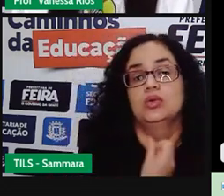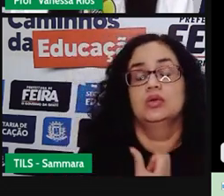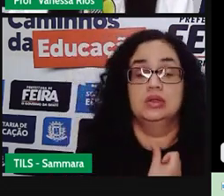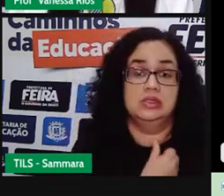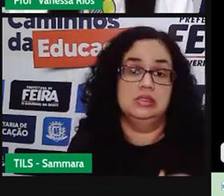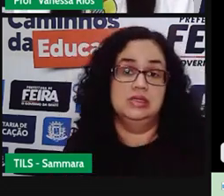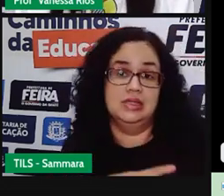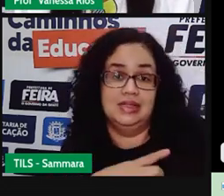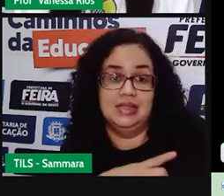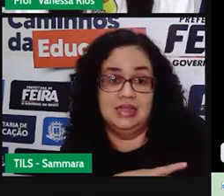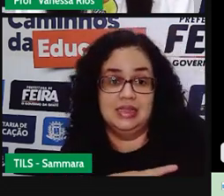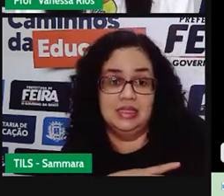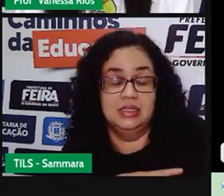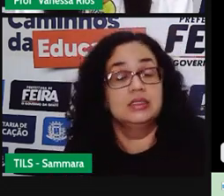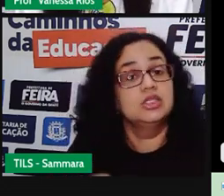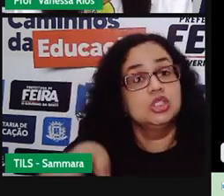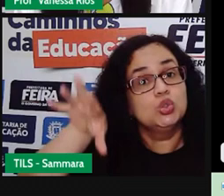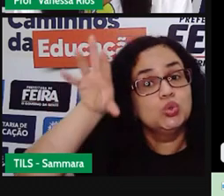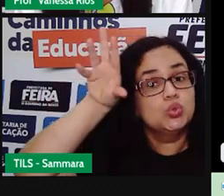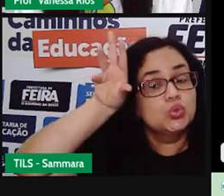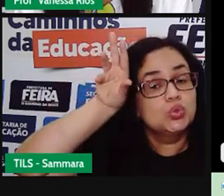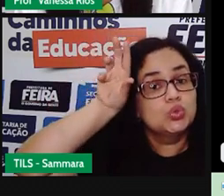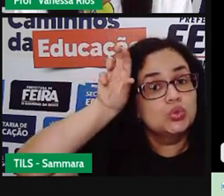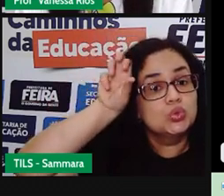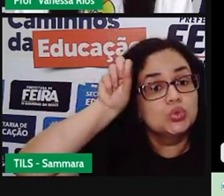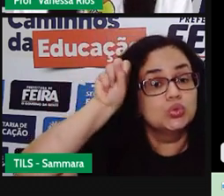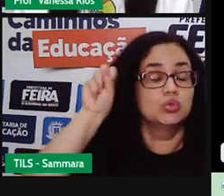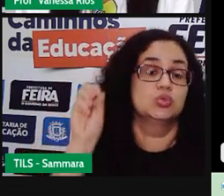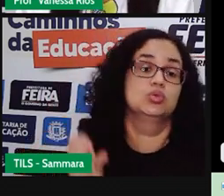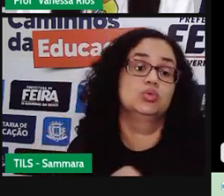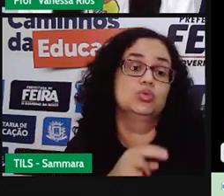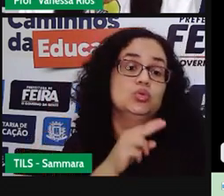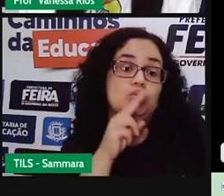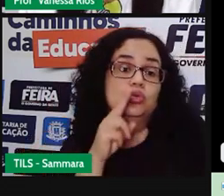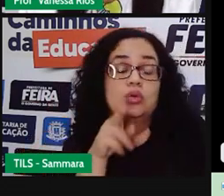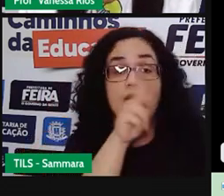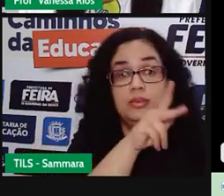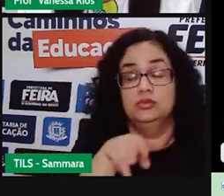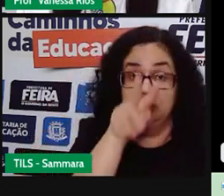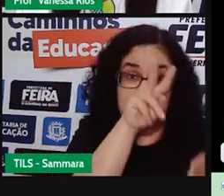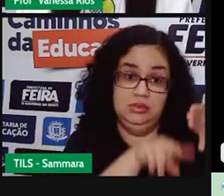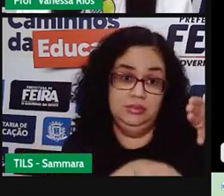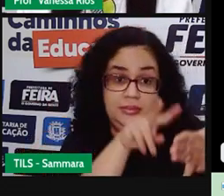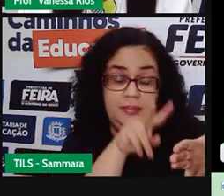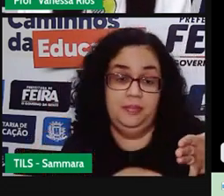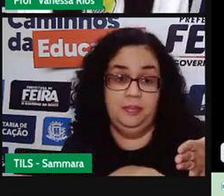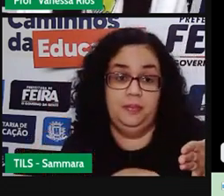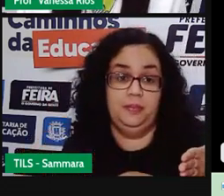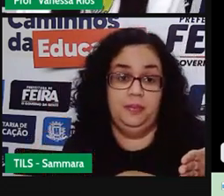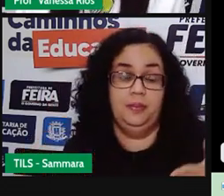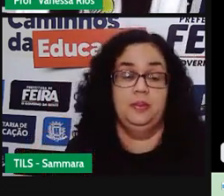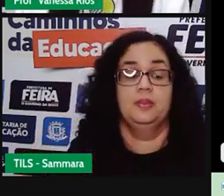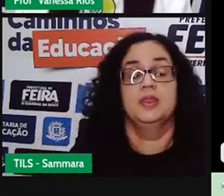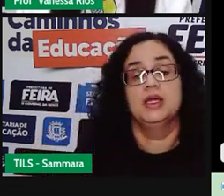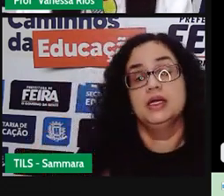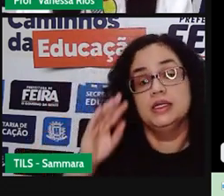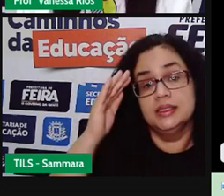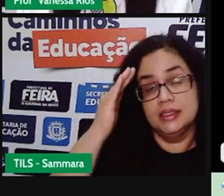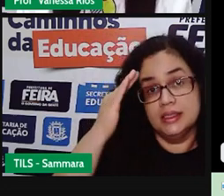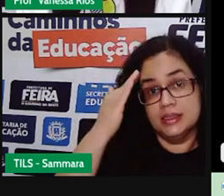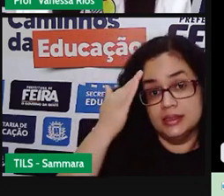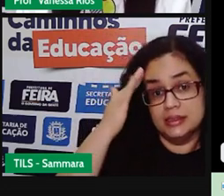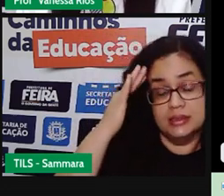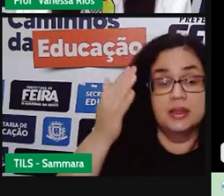lendo, vai permitir a compreensão melhor daquilo que está sendo expressado através das palavras